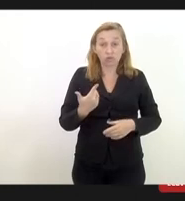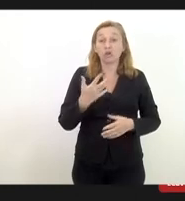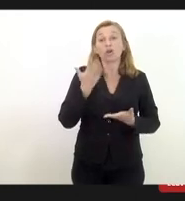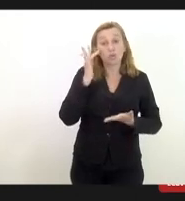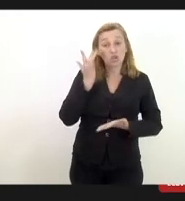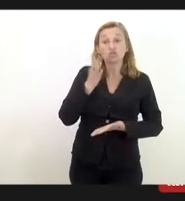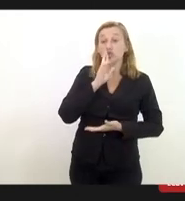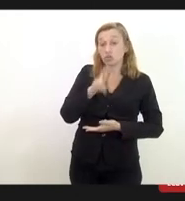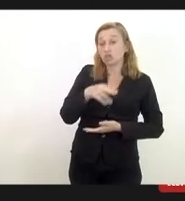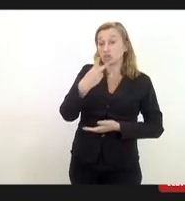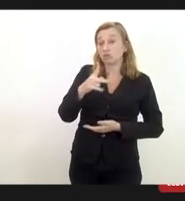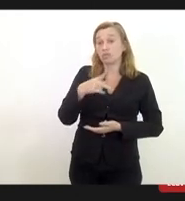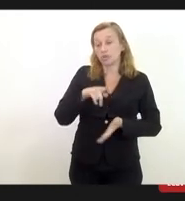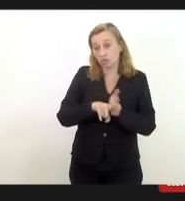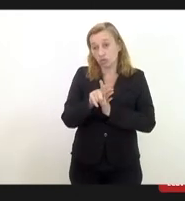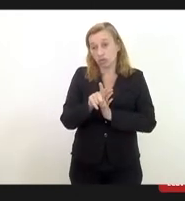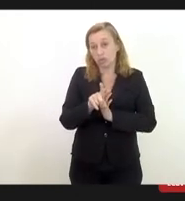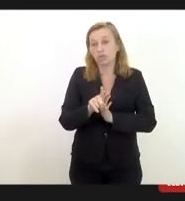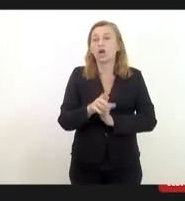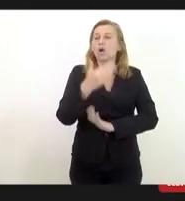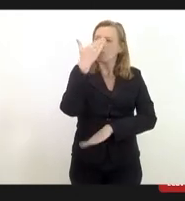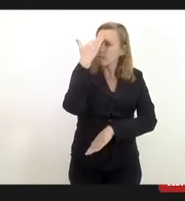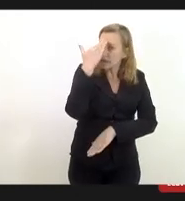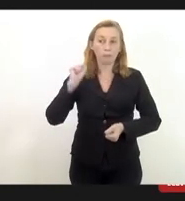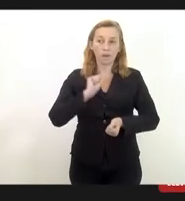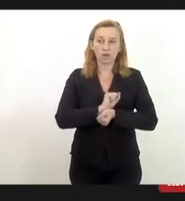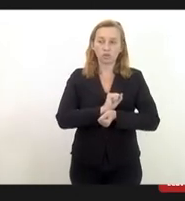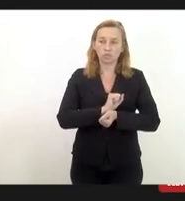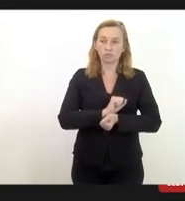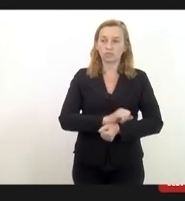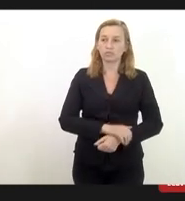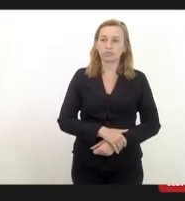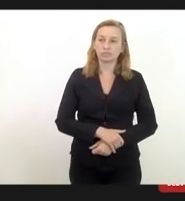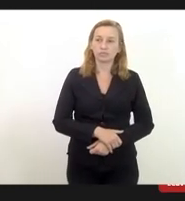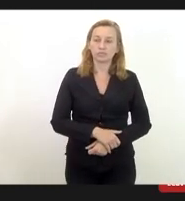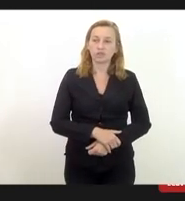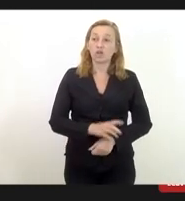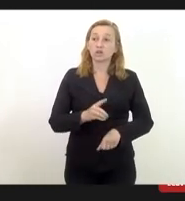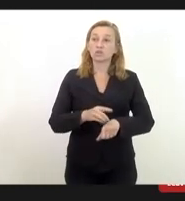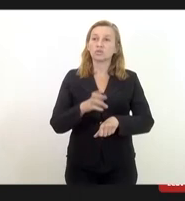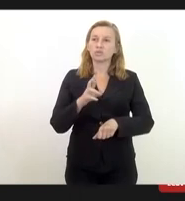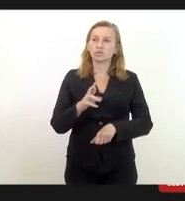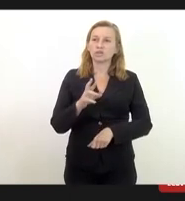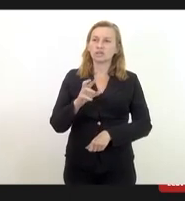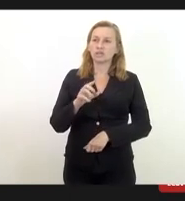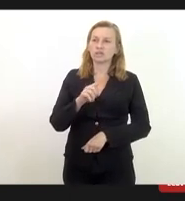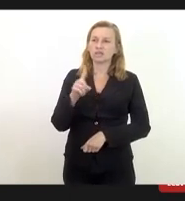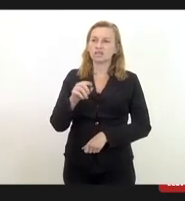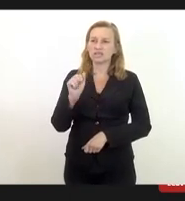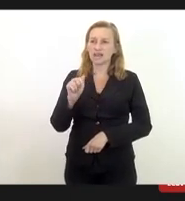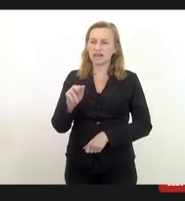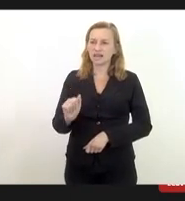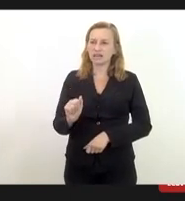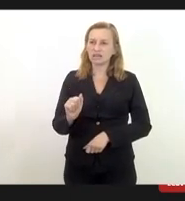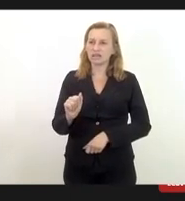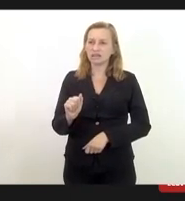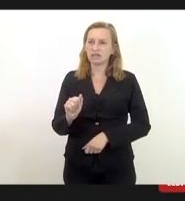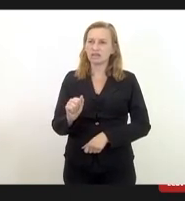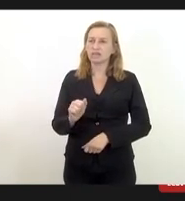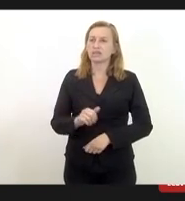sua pergunta. Muito obrigada. Doutora Gazaga, por favor.